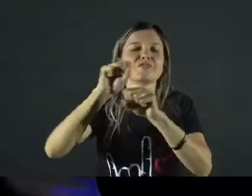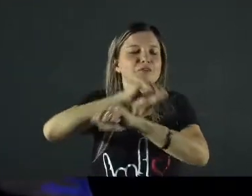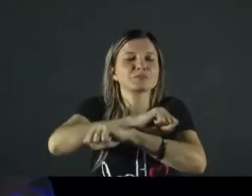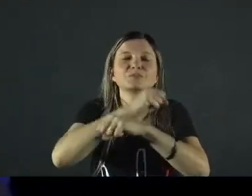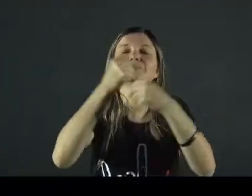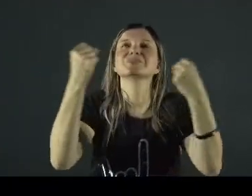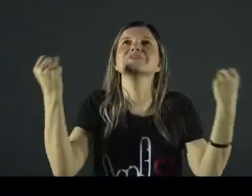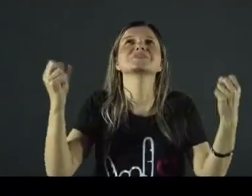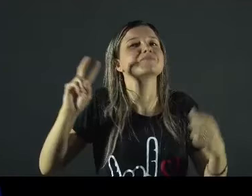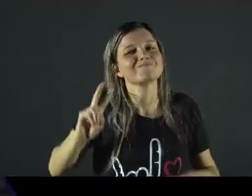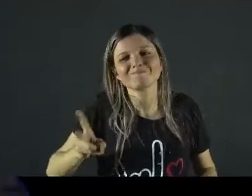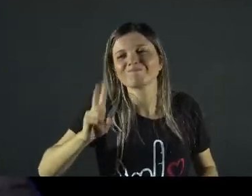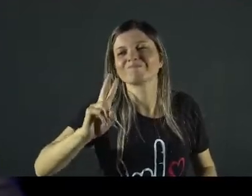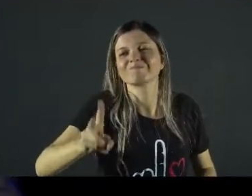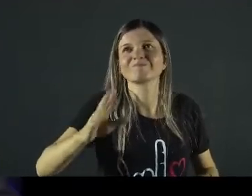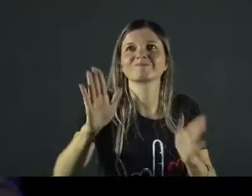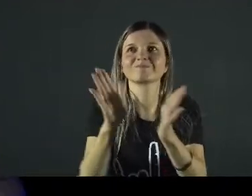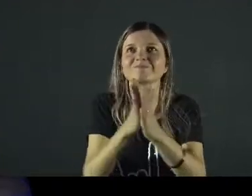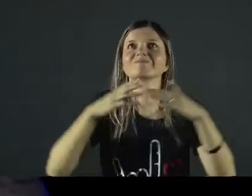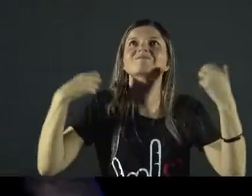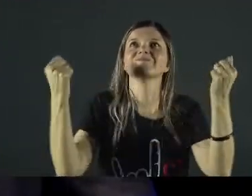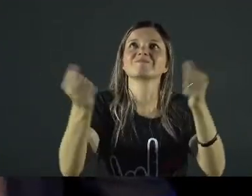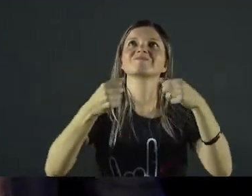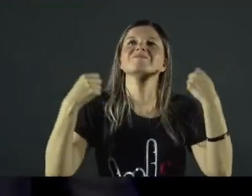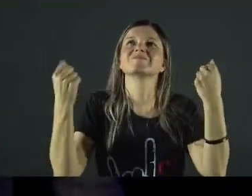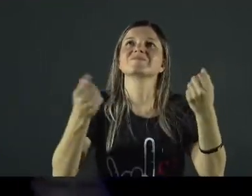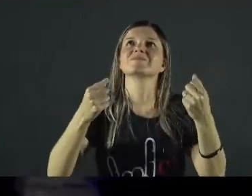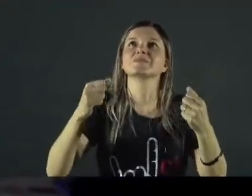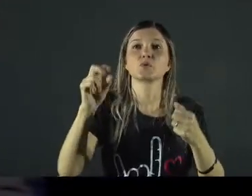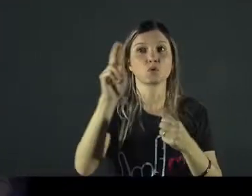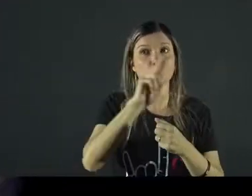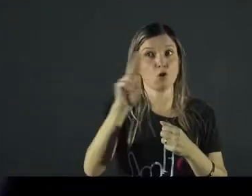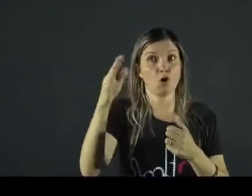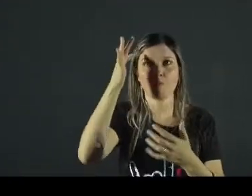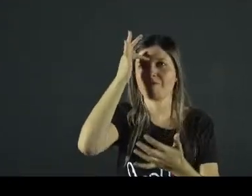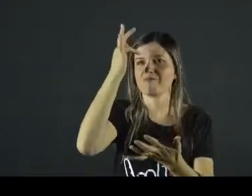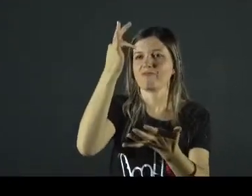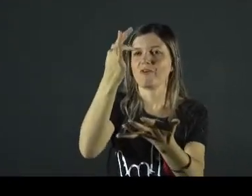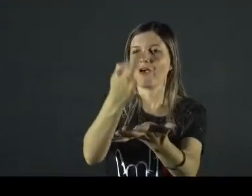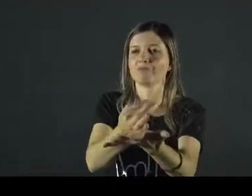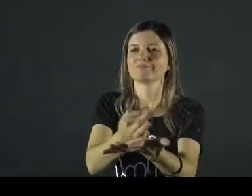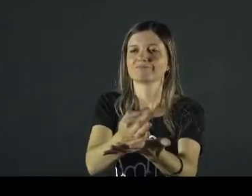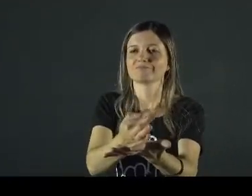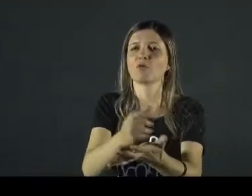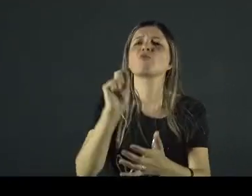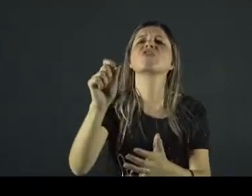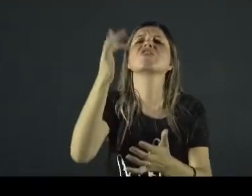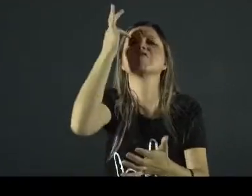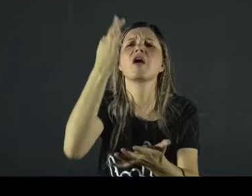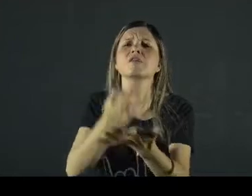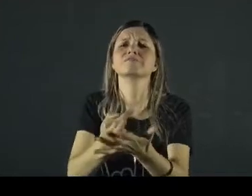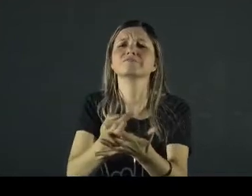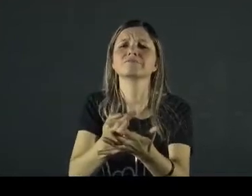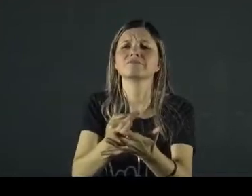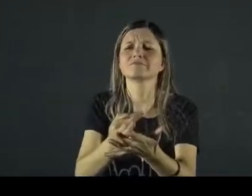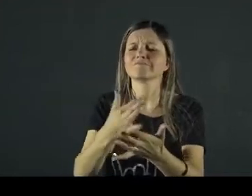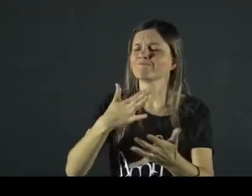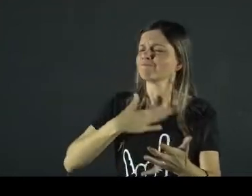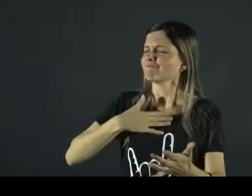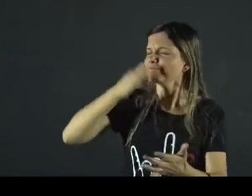impossível. Aleluia! Isso se chama fé. Ora, o que é fé? Fé é